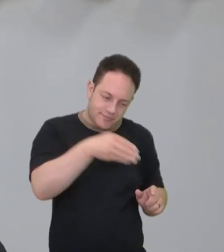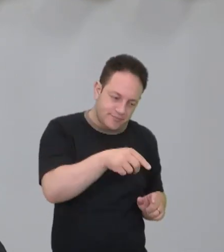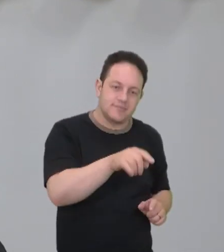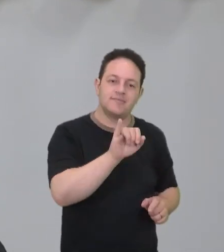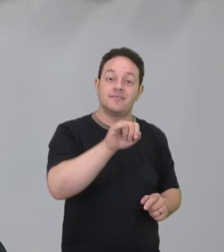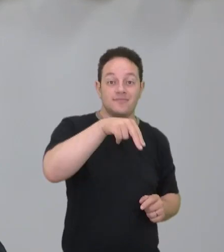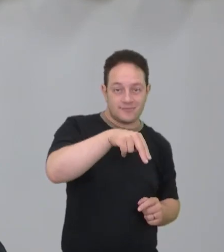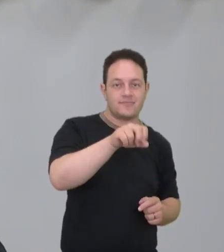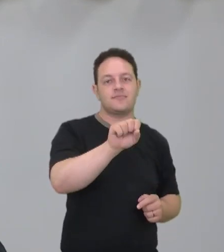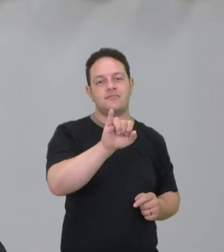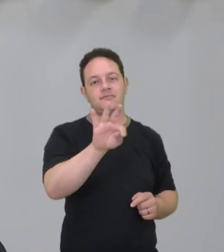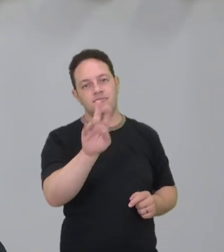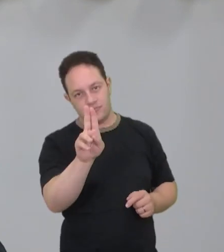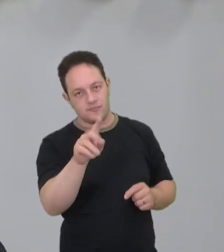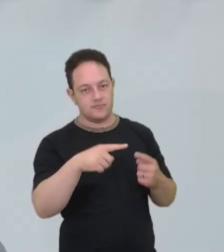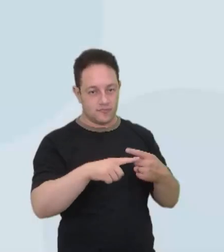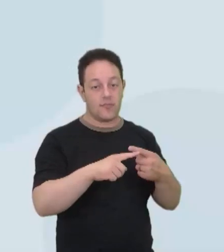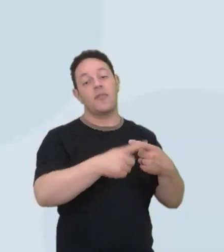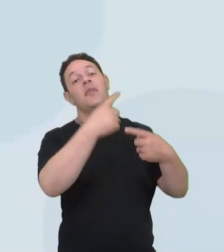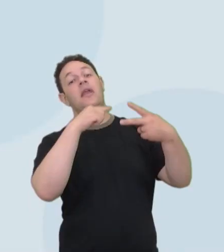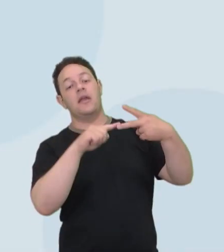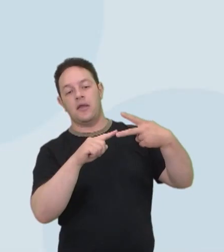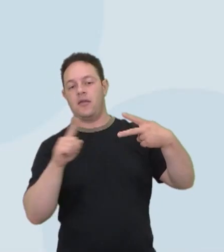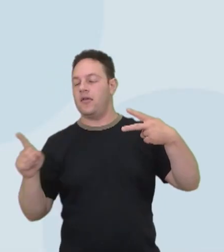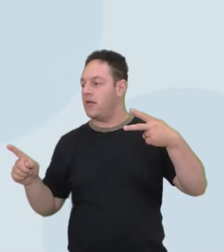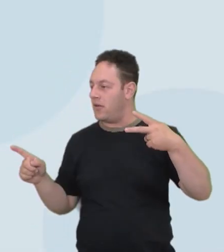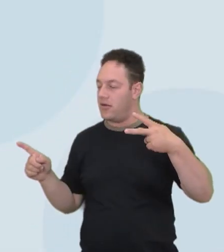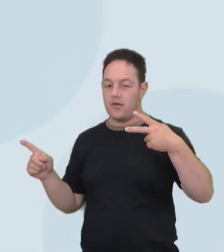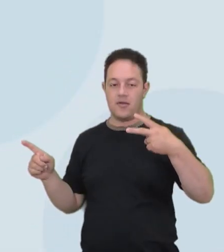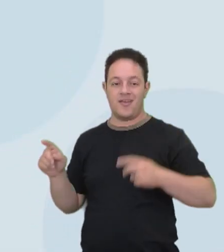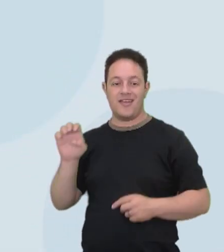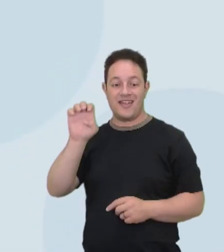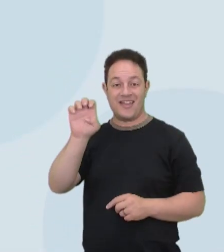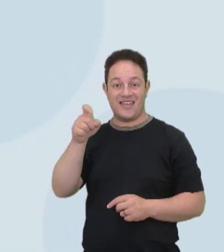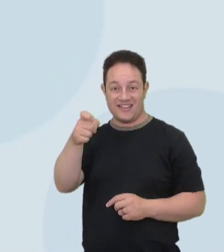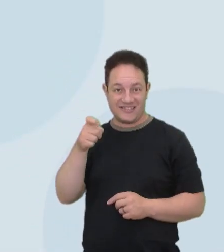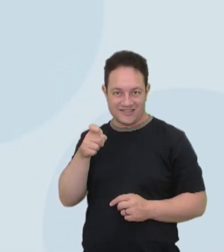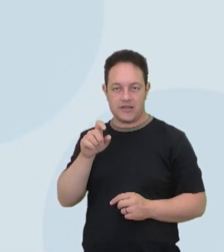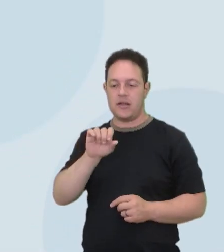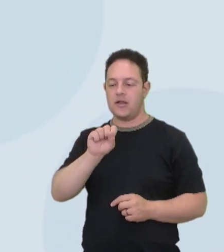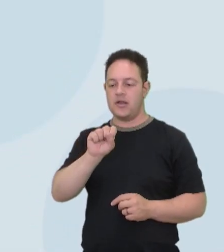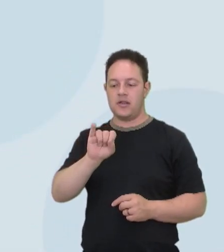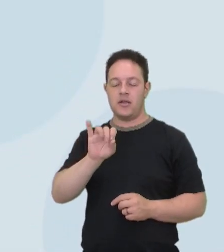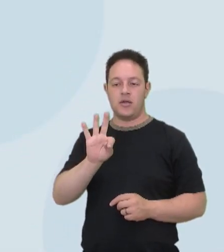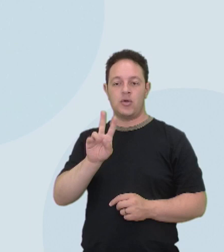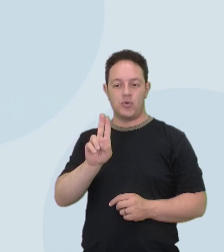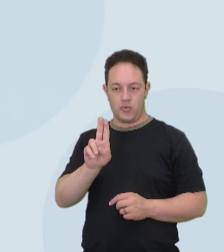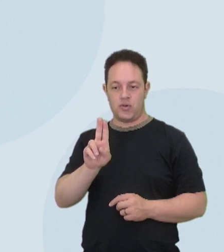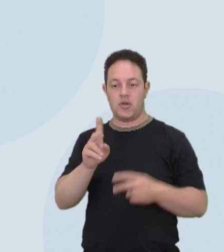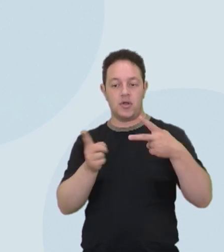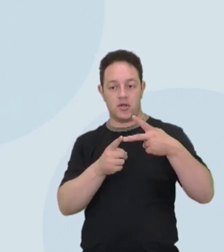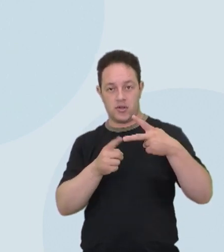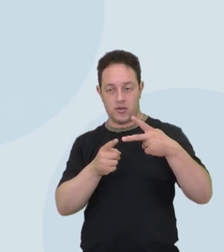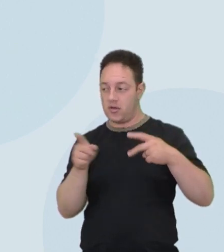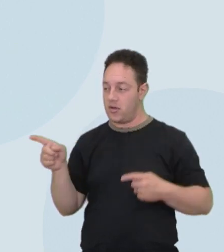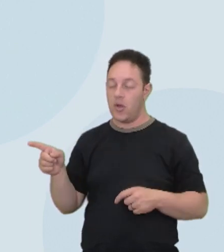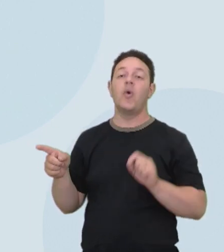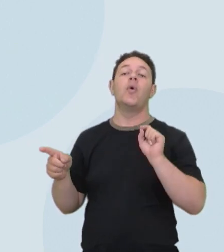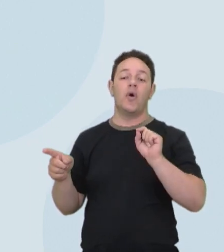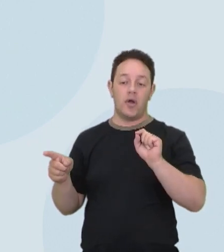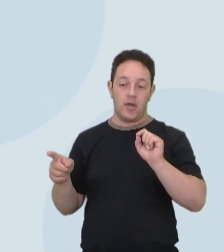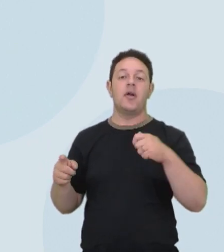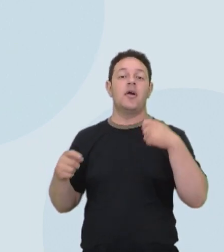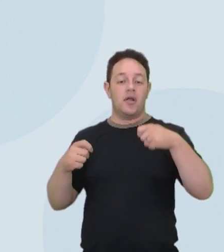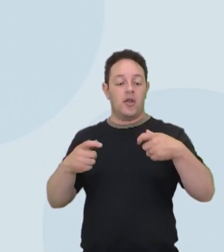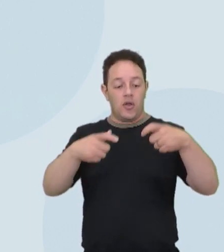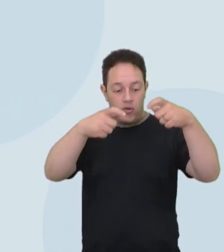Mas a gente tem também a in situ. Na técnica de biorremediação in situ, aí o que eu faço? Eu tenho a